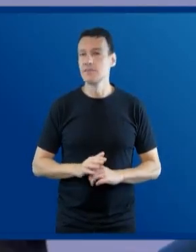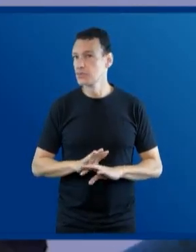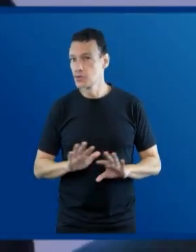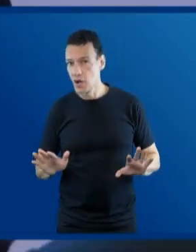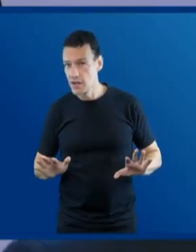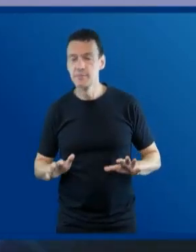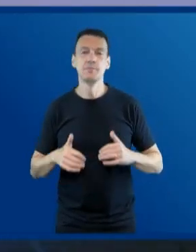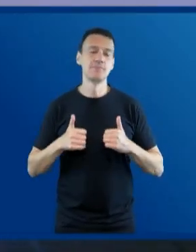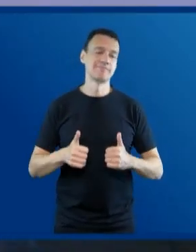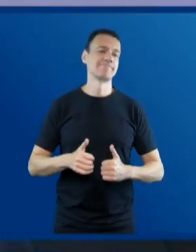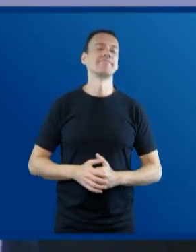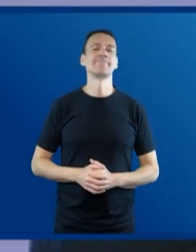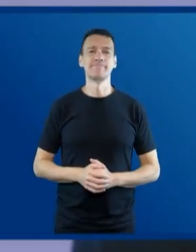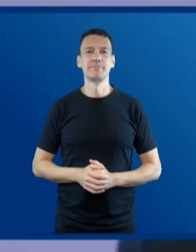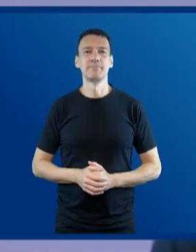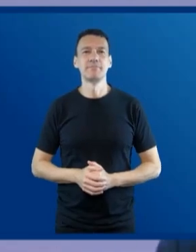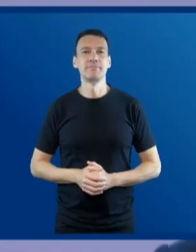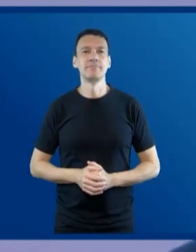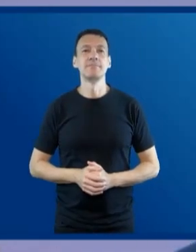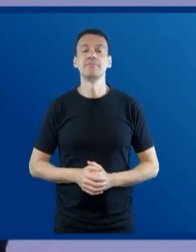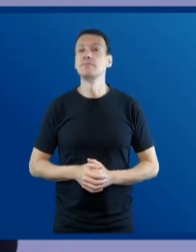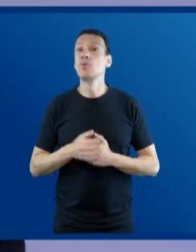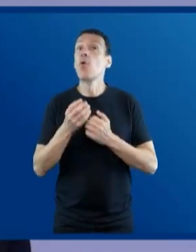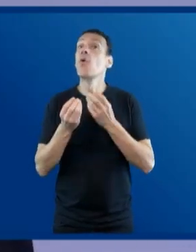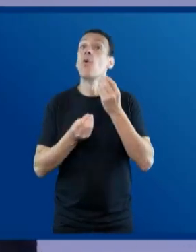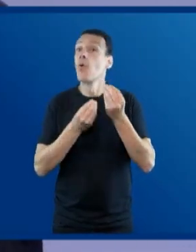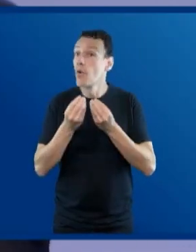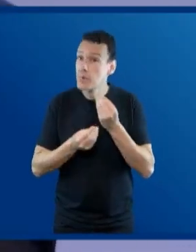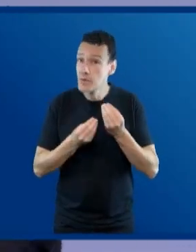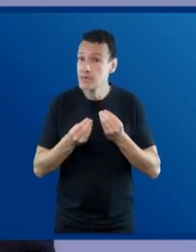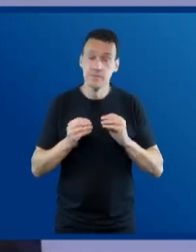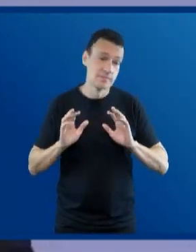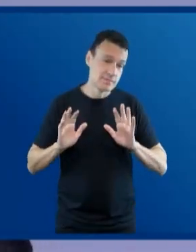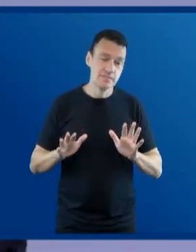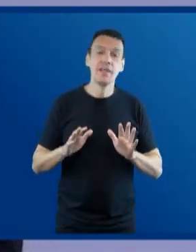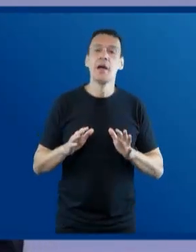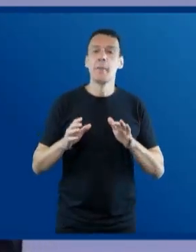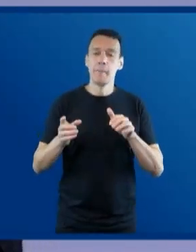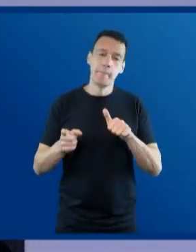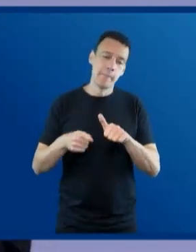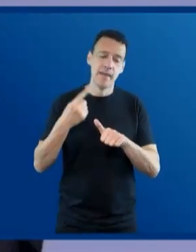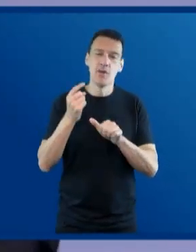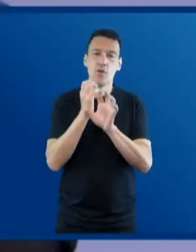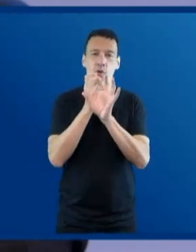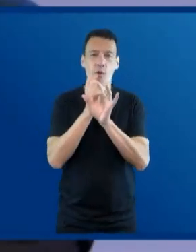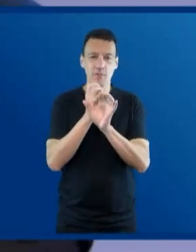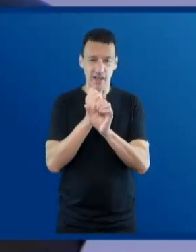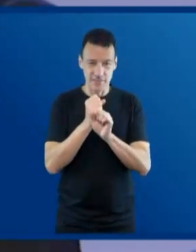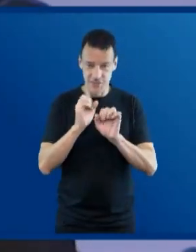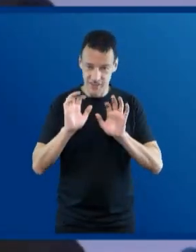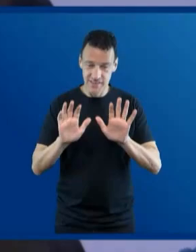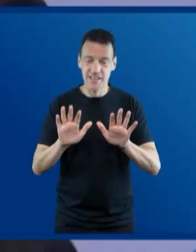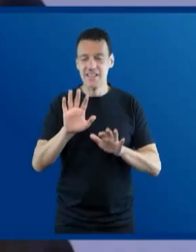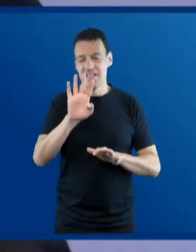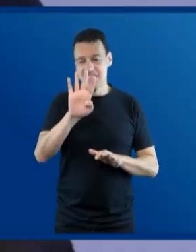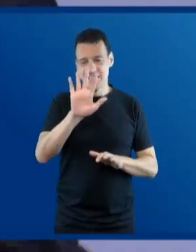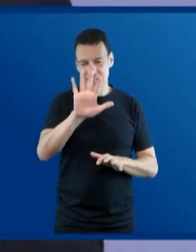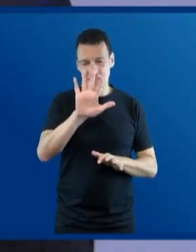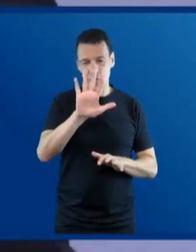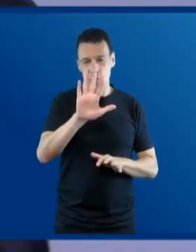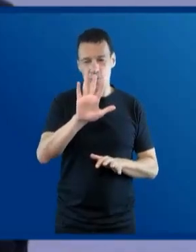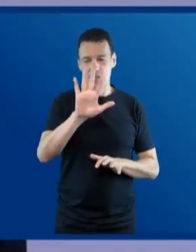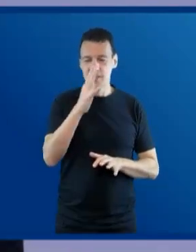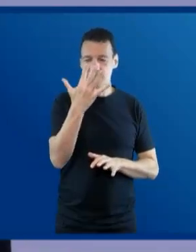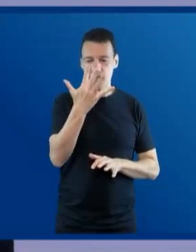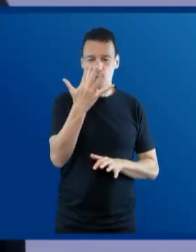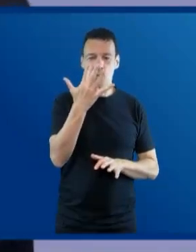lá. Funciona assim, turma, a gente faz, começa a contagem regressiva do 5, 4, 3, 2, 1,